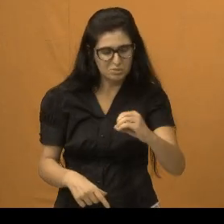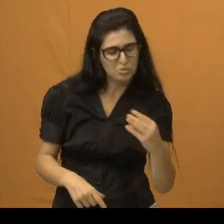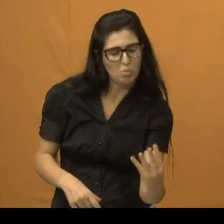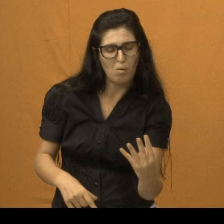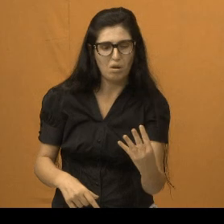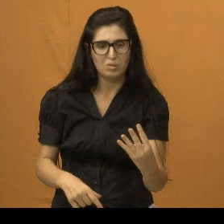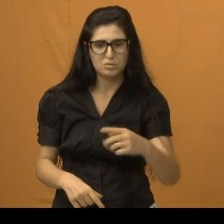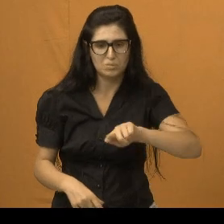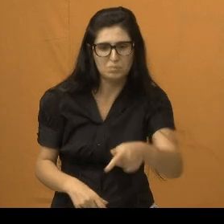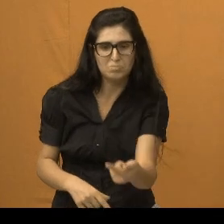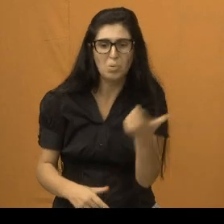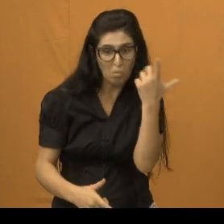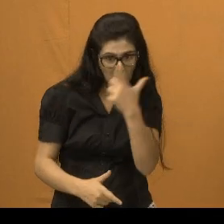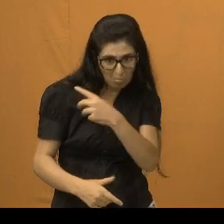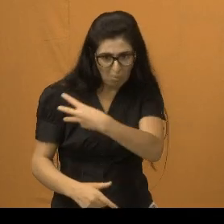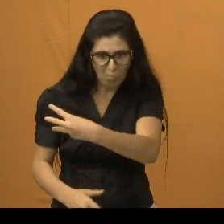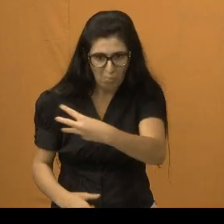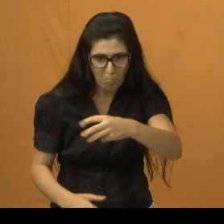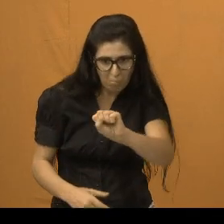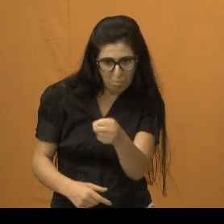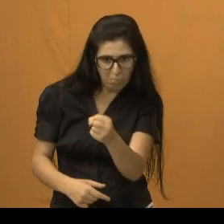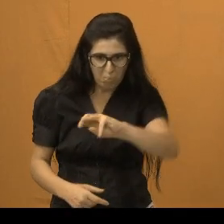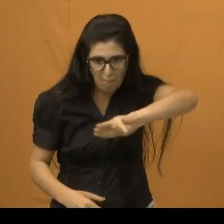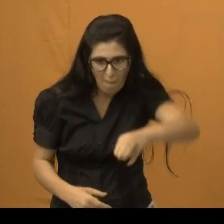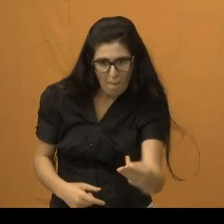350.904 e realizado